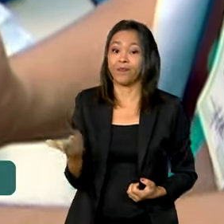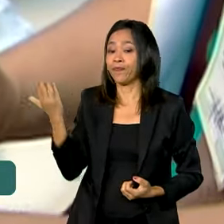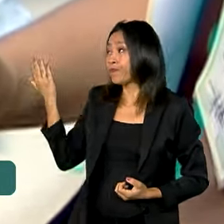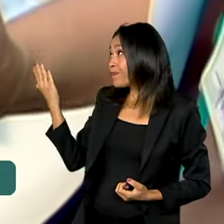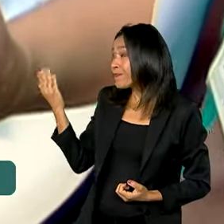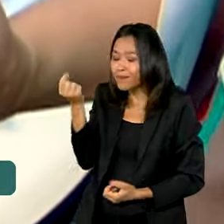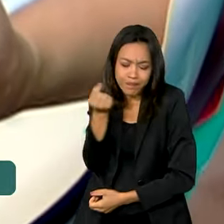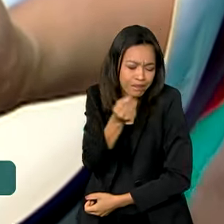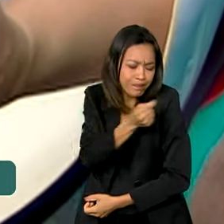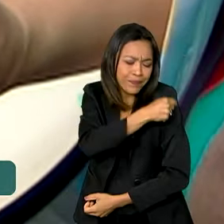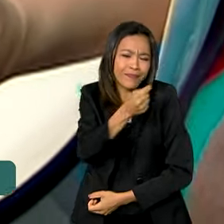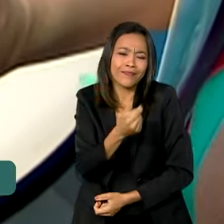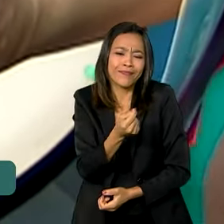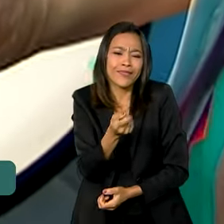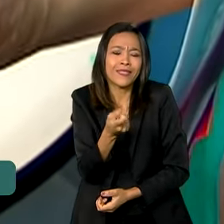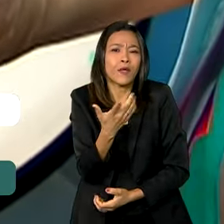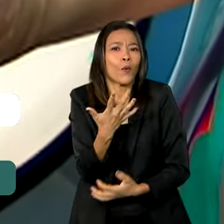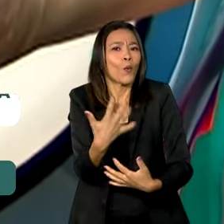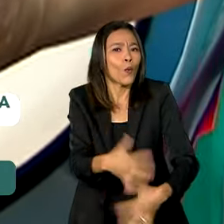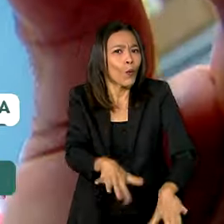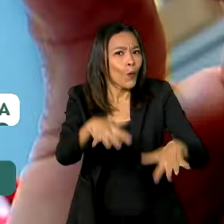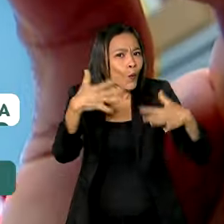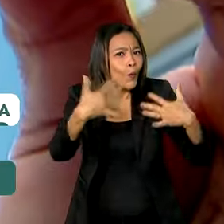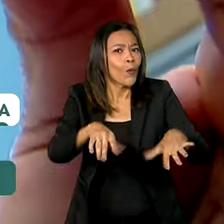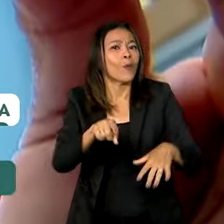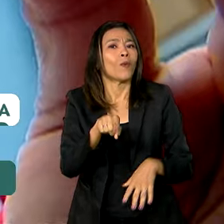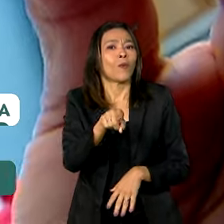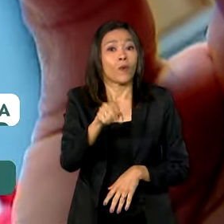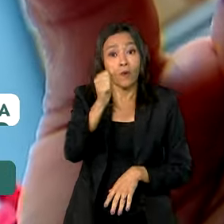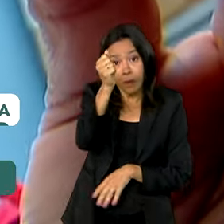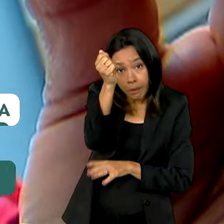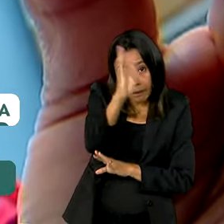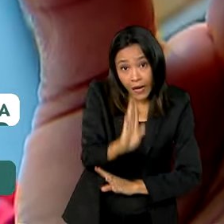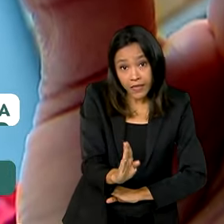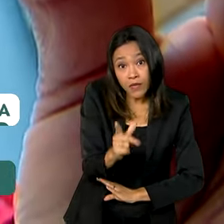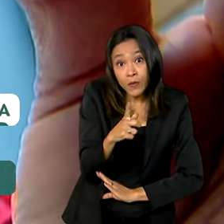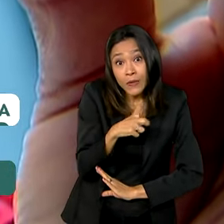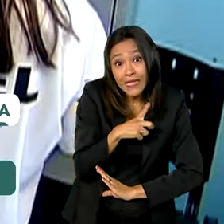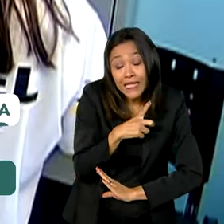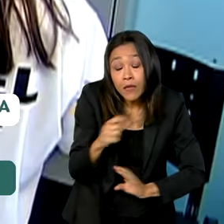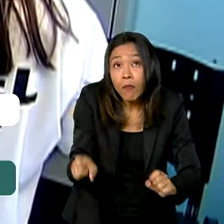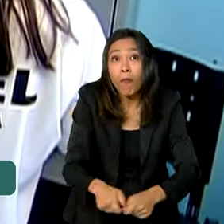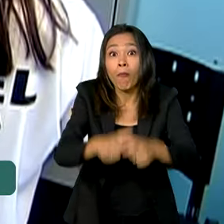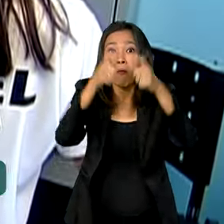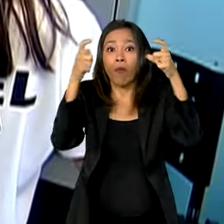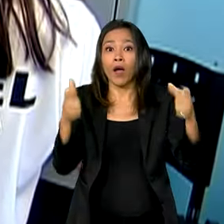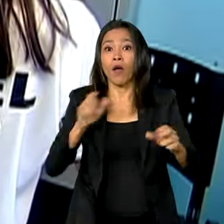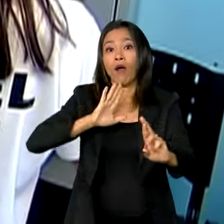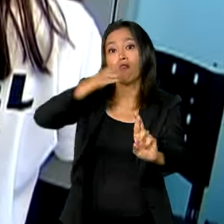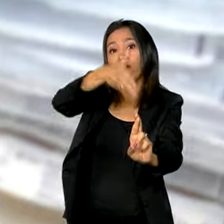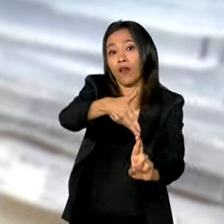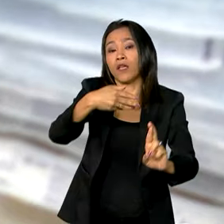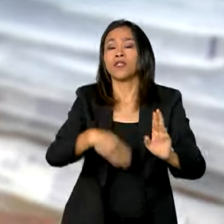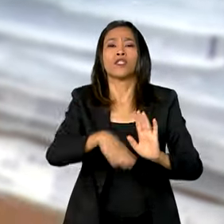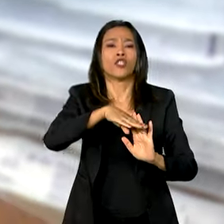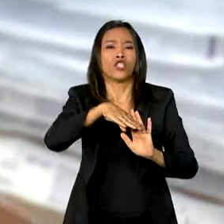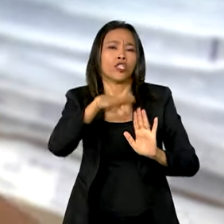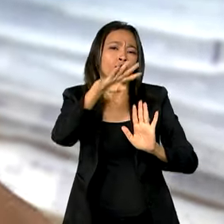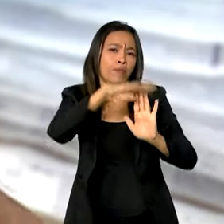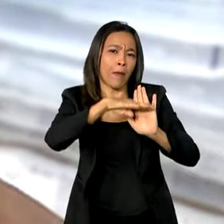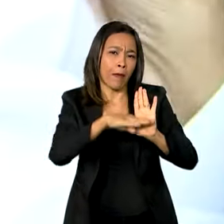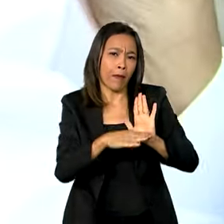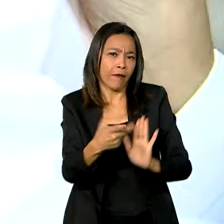Uma picadinha no braço que faz toda a diferença. O Brasil tem o maior programa de vacinação do mundo. São mais